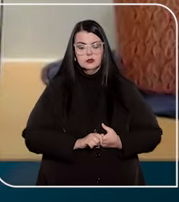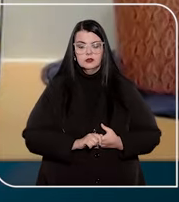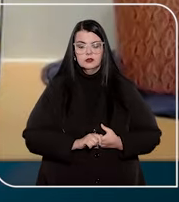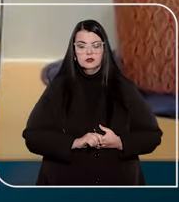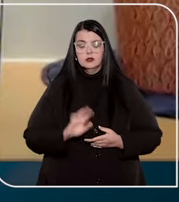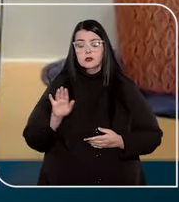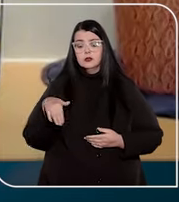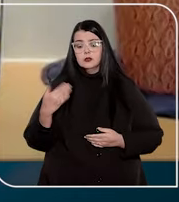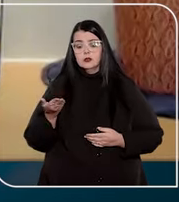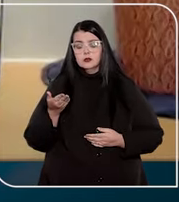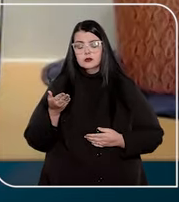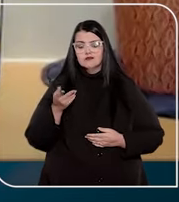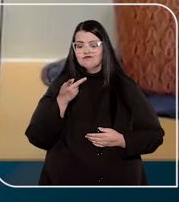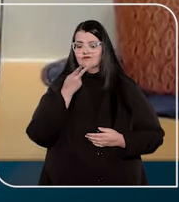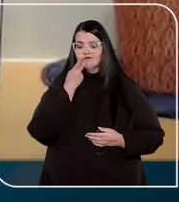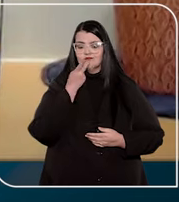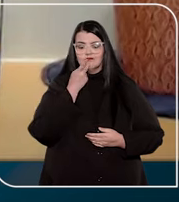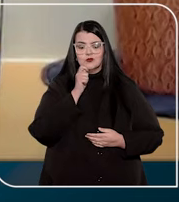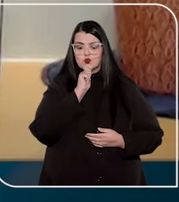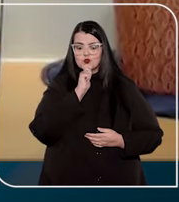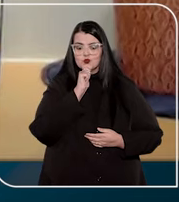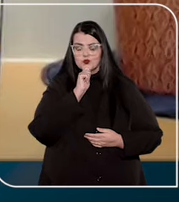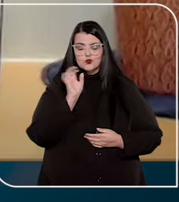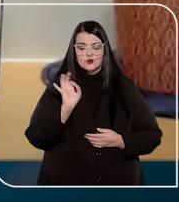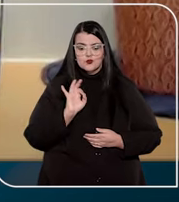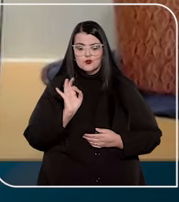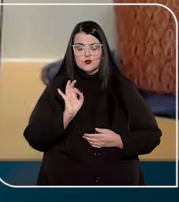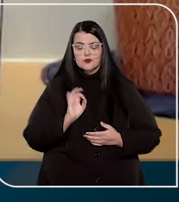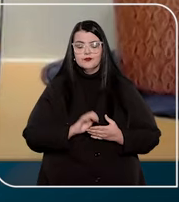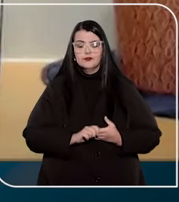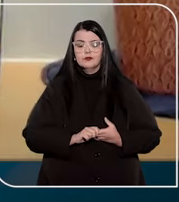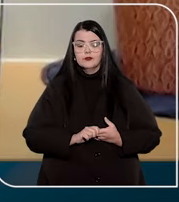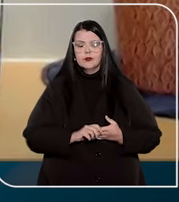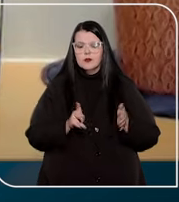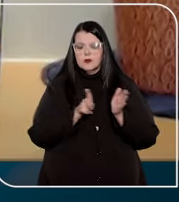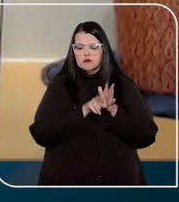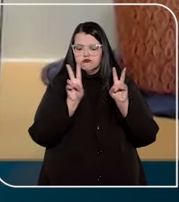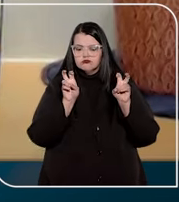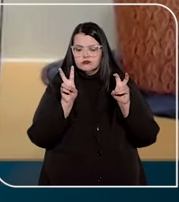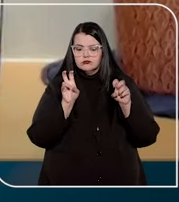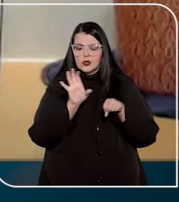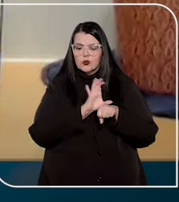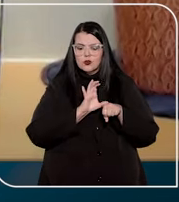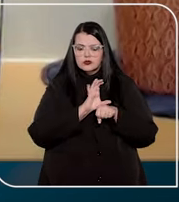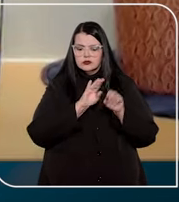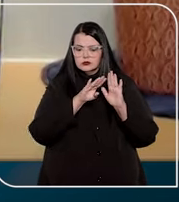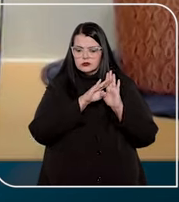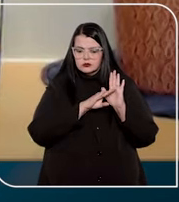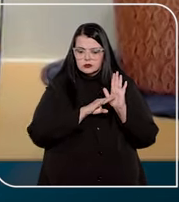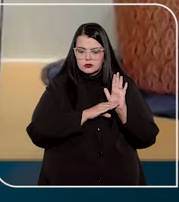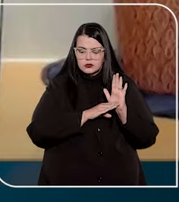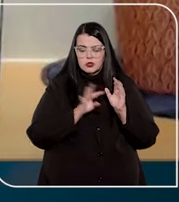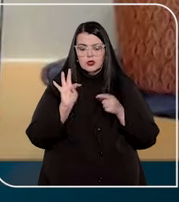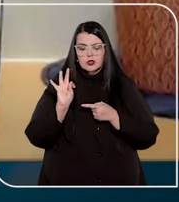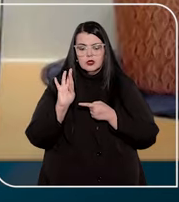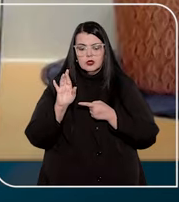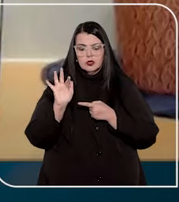faz? Opa, o STJ não falou nada aqui de matéria constitucional que o Tribunal de Justiça, ou